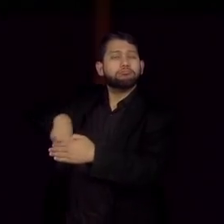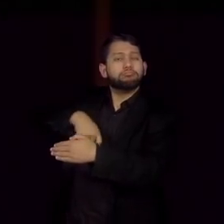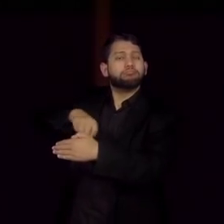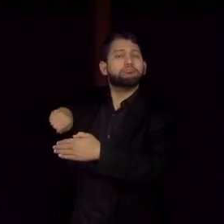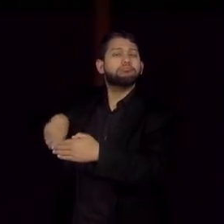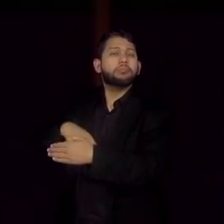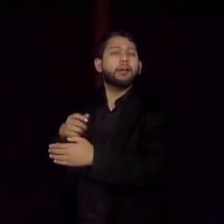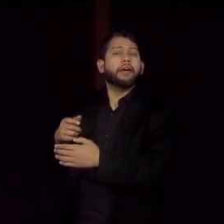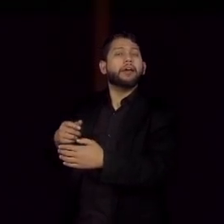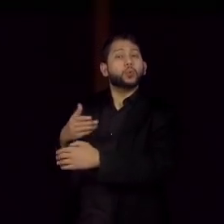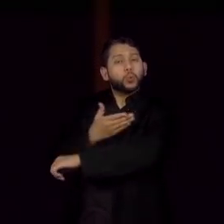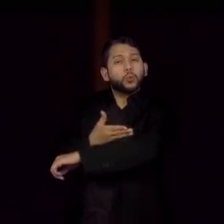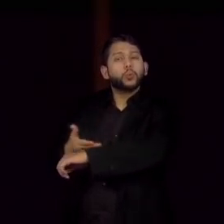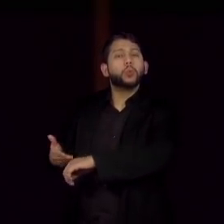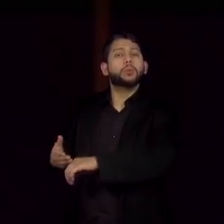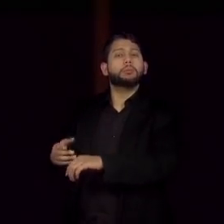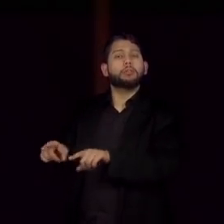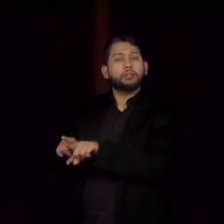umas reuniões assim